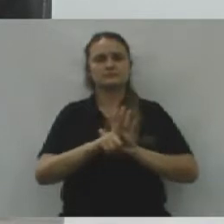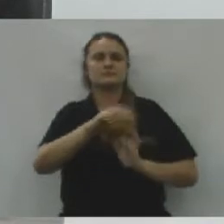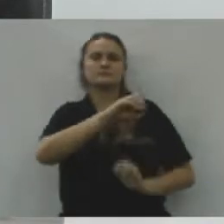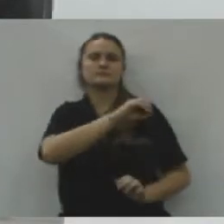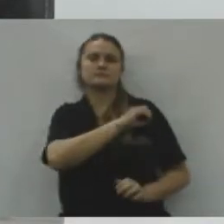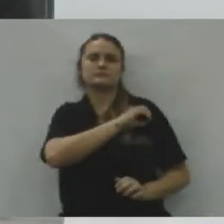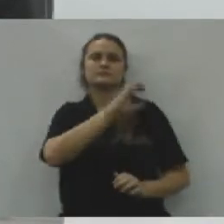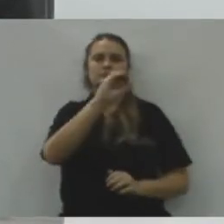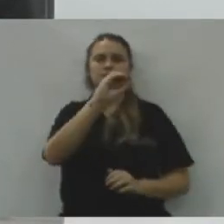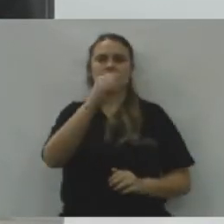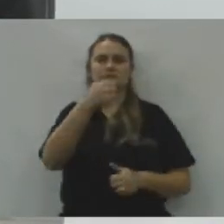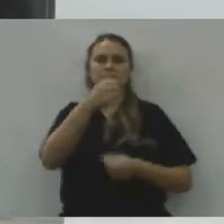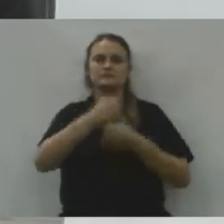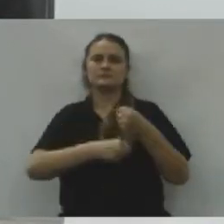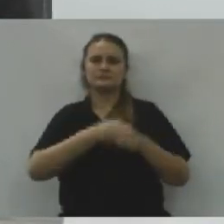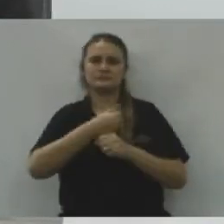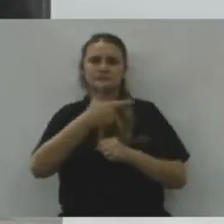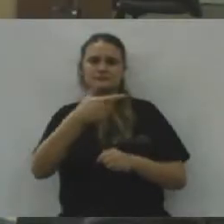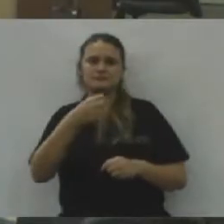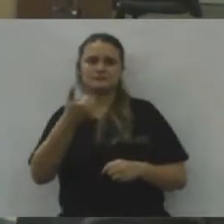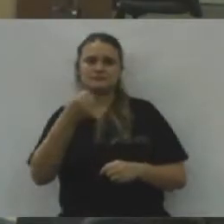número 1/2018.